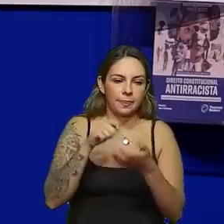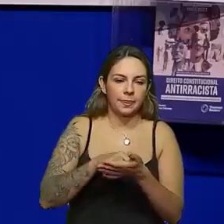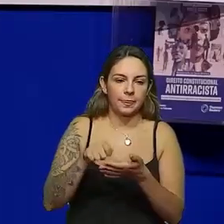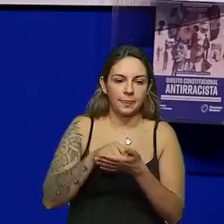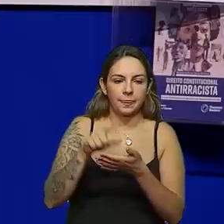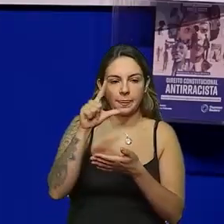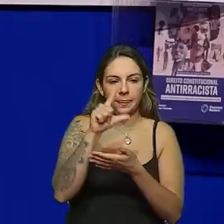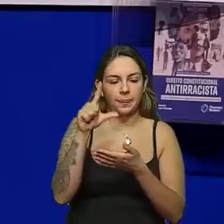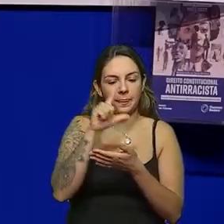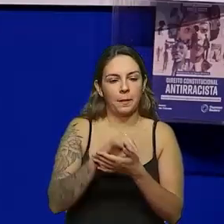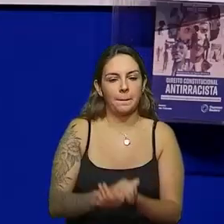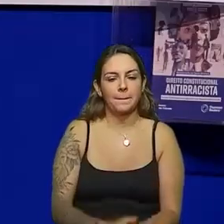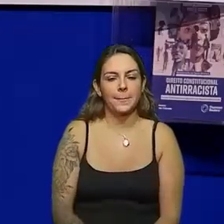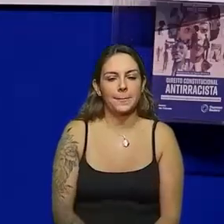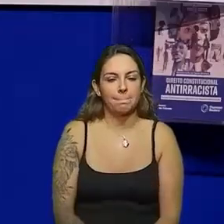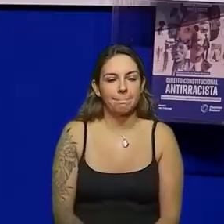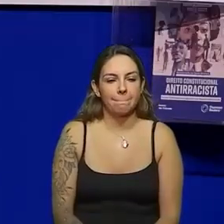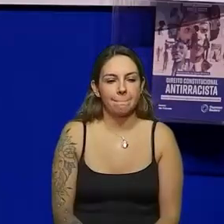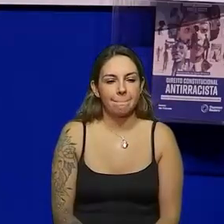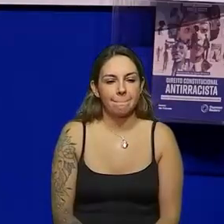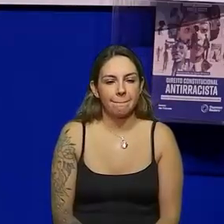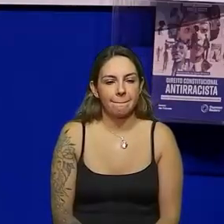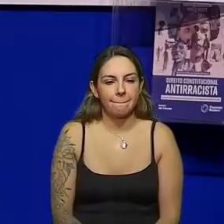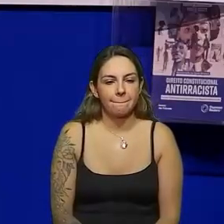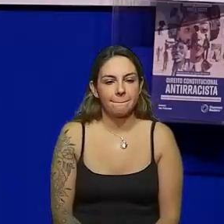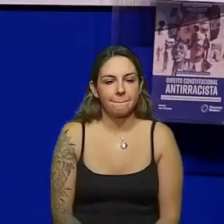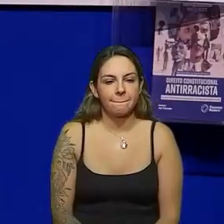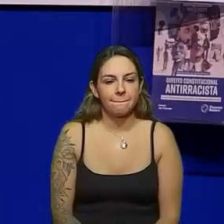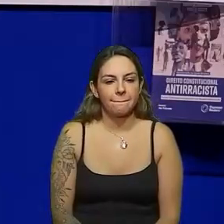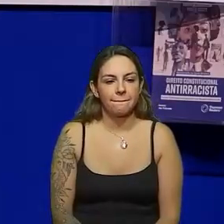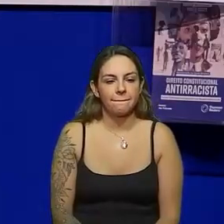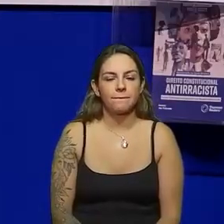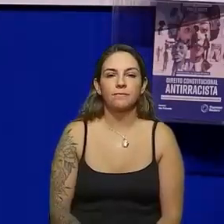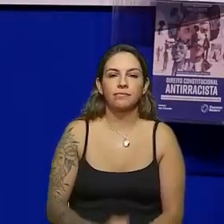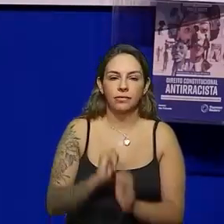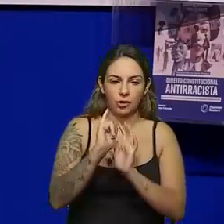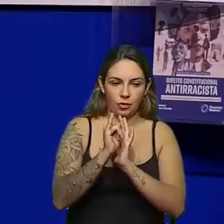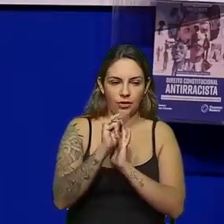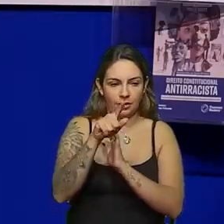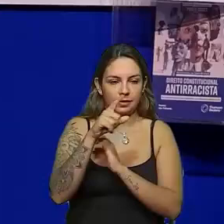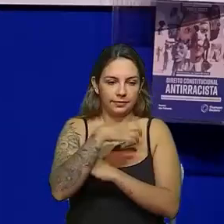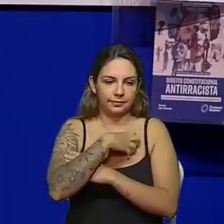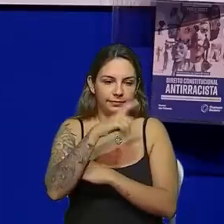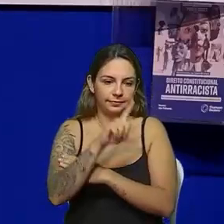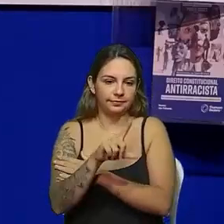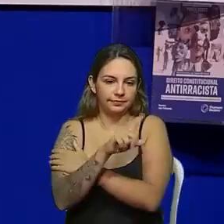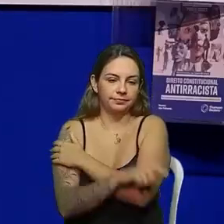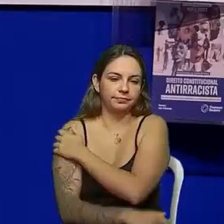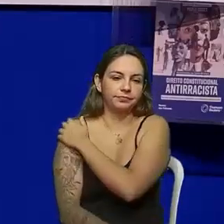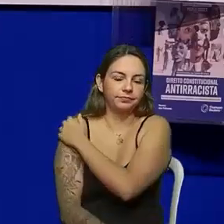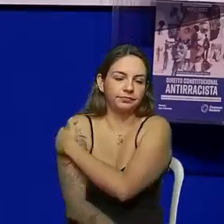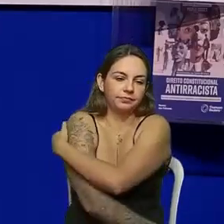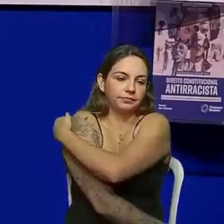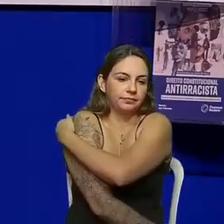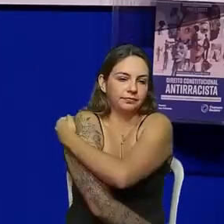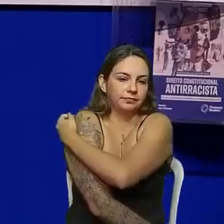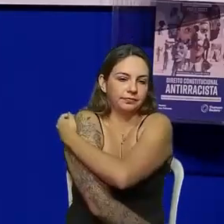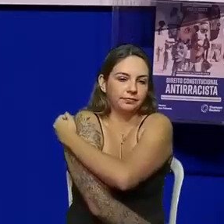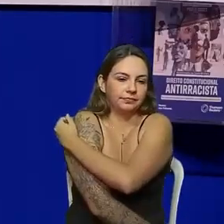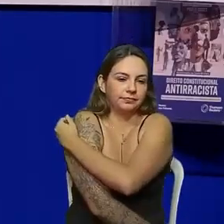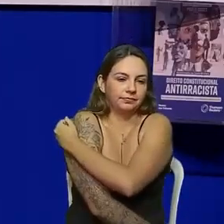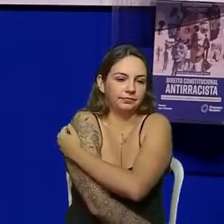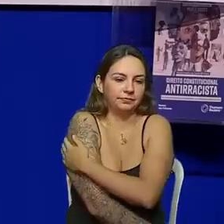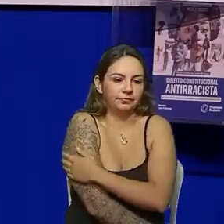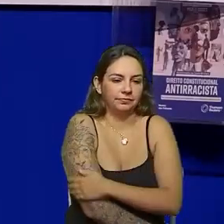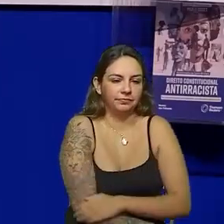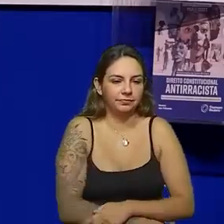escrever literatura. Maravilha. Porque, apesar de que crônica é uma forma de literatura. Sim, com certeza.